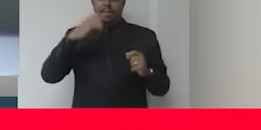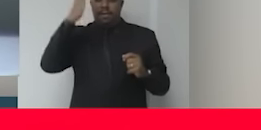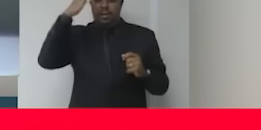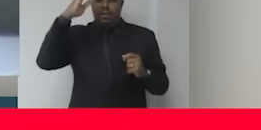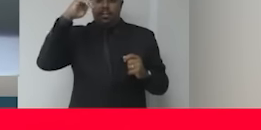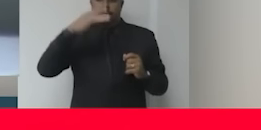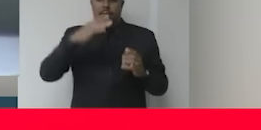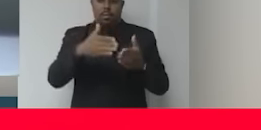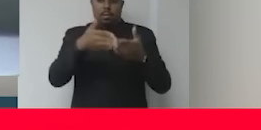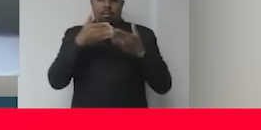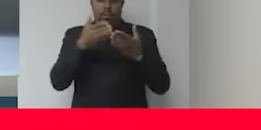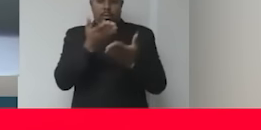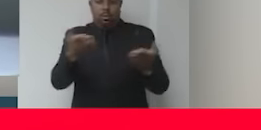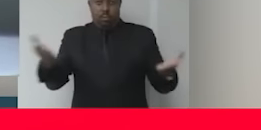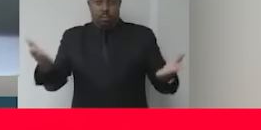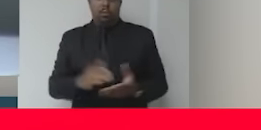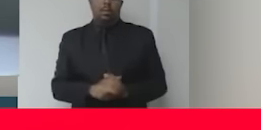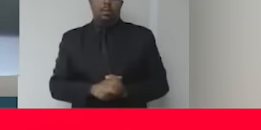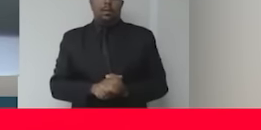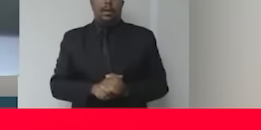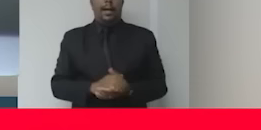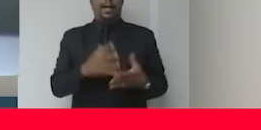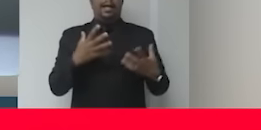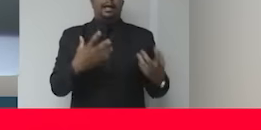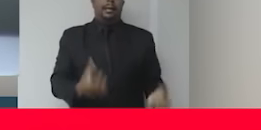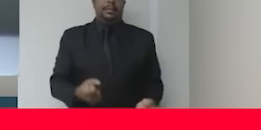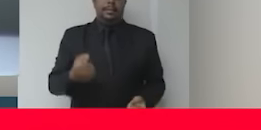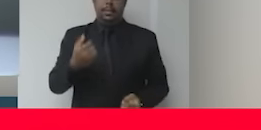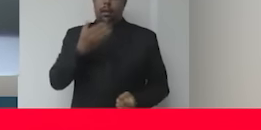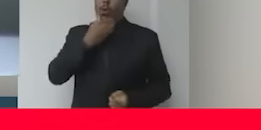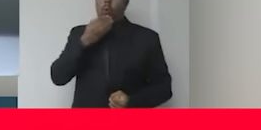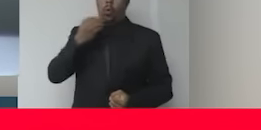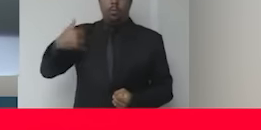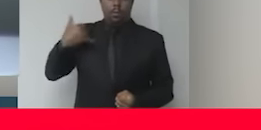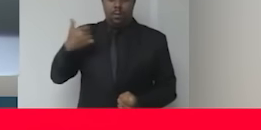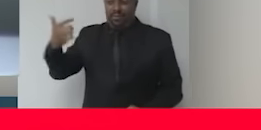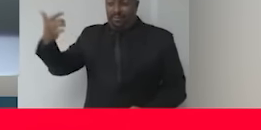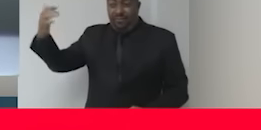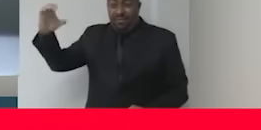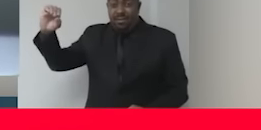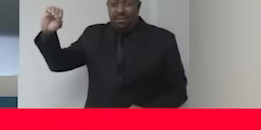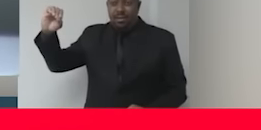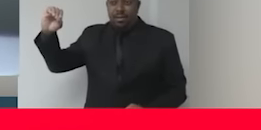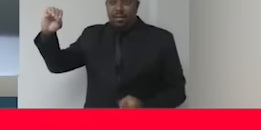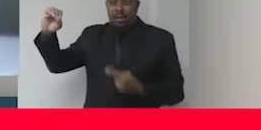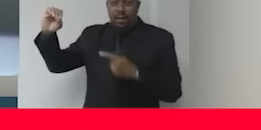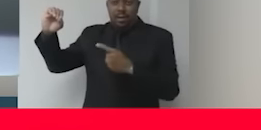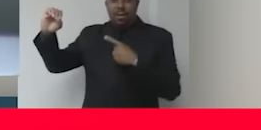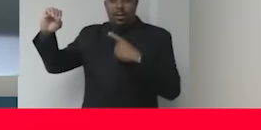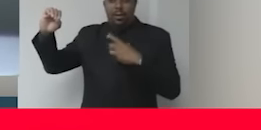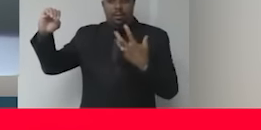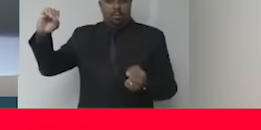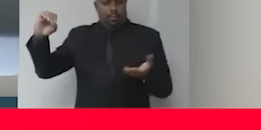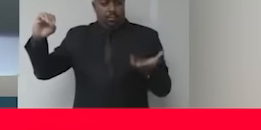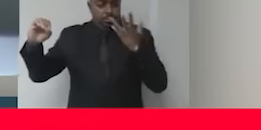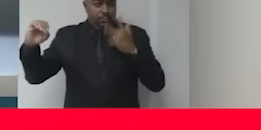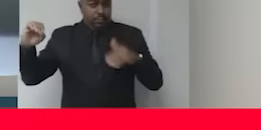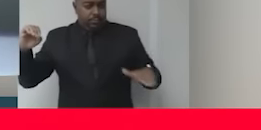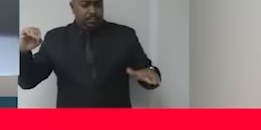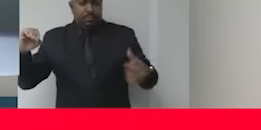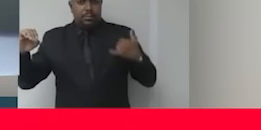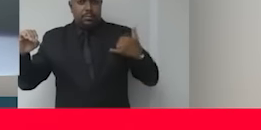excelências, aceitar que um homem de 20 anos de idade tivesse relação sexual com uma menina de